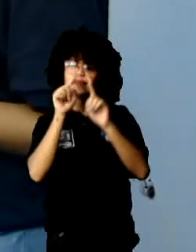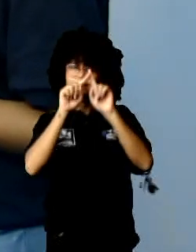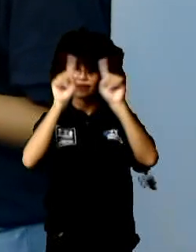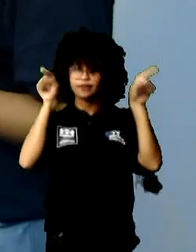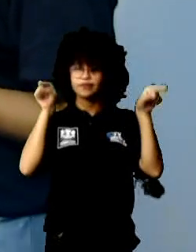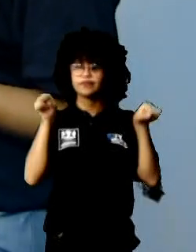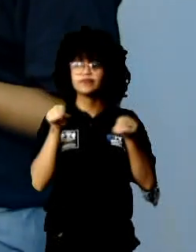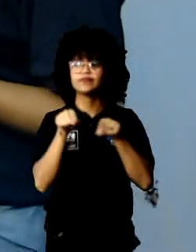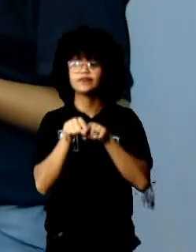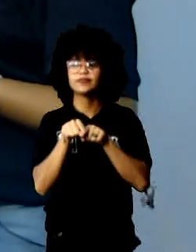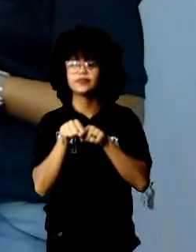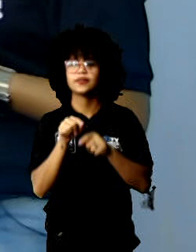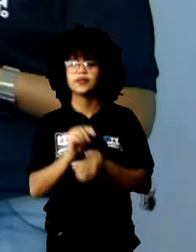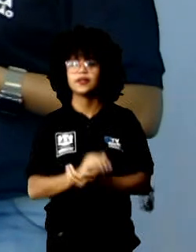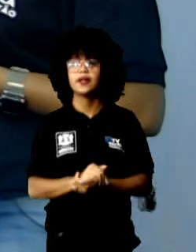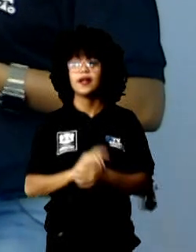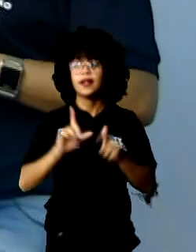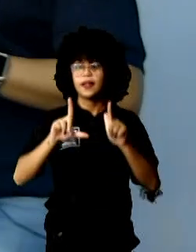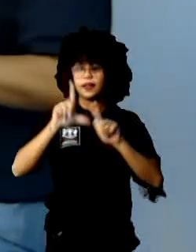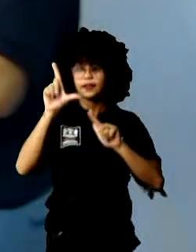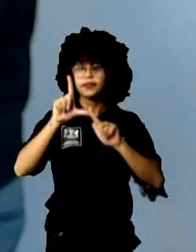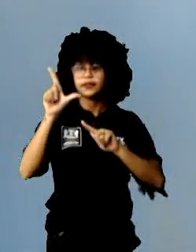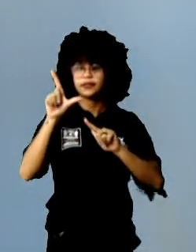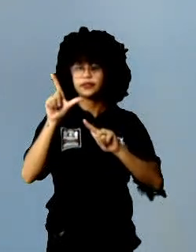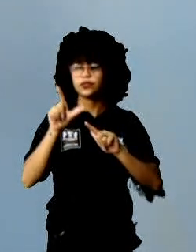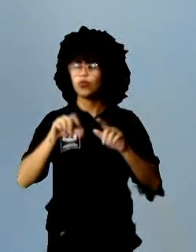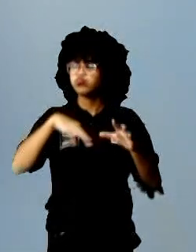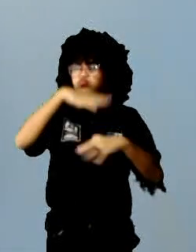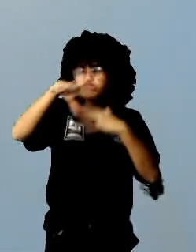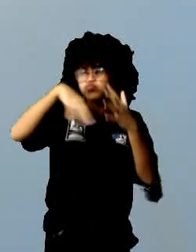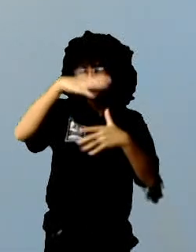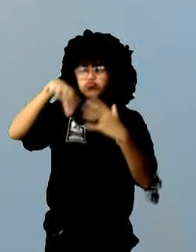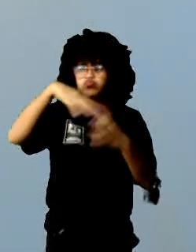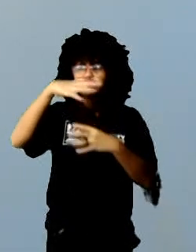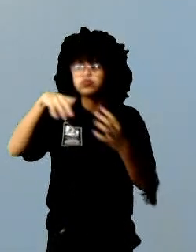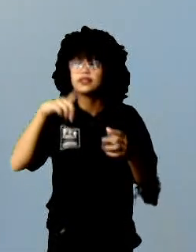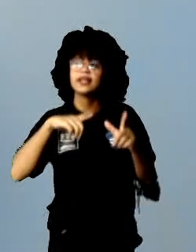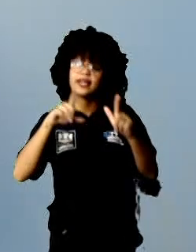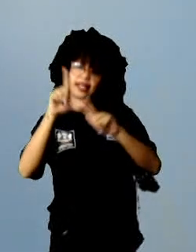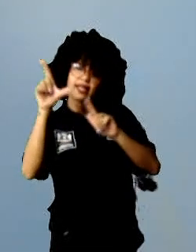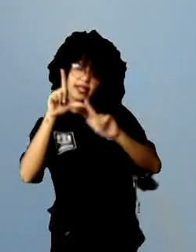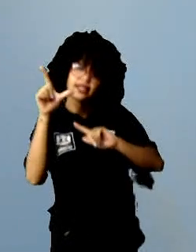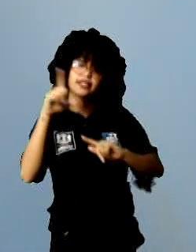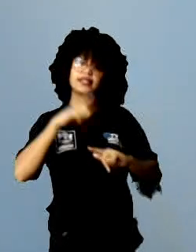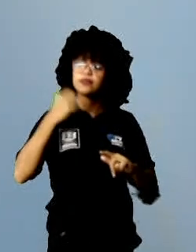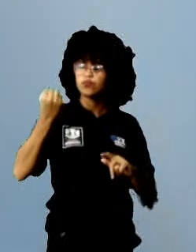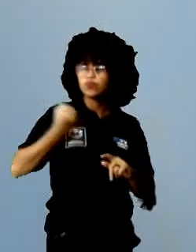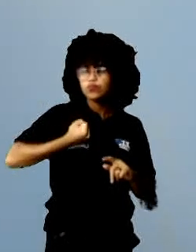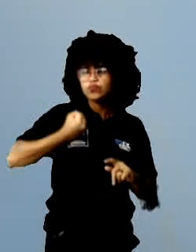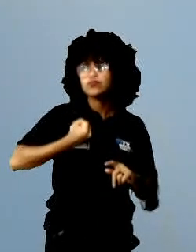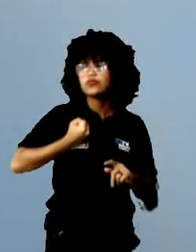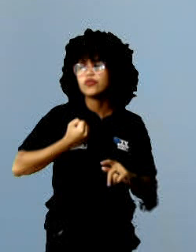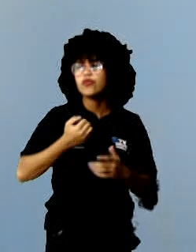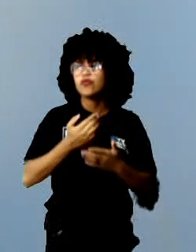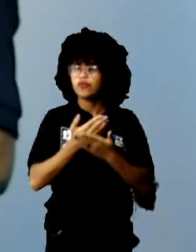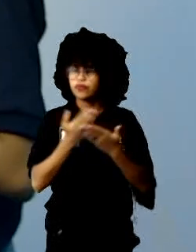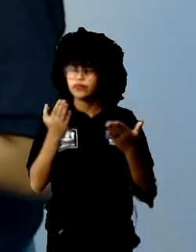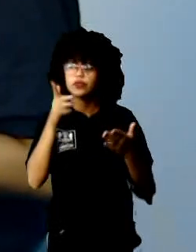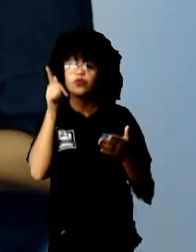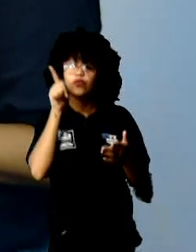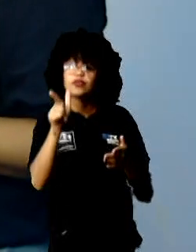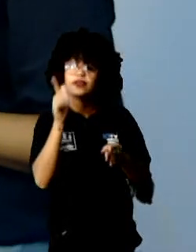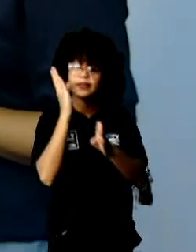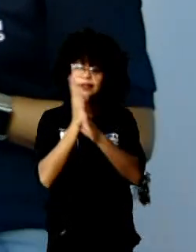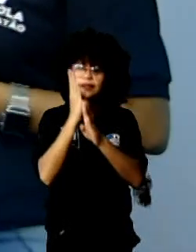quadro letras estão tudo misturado eu tenho letras eu tenho números vocês conseguiram